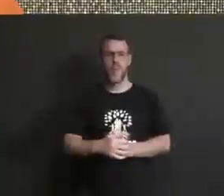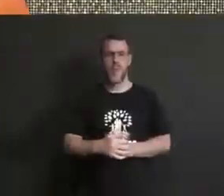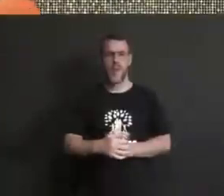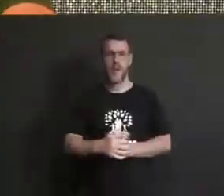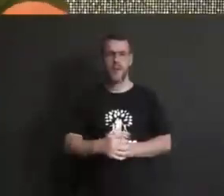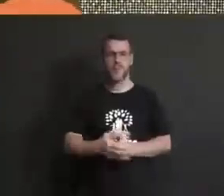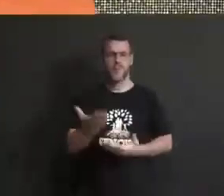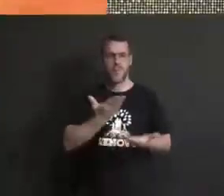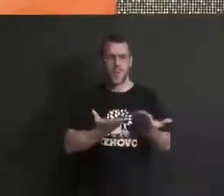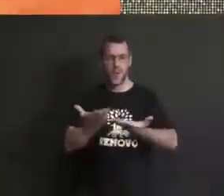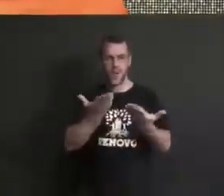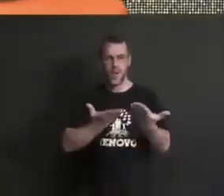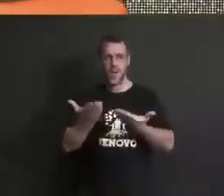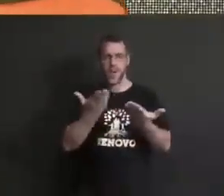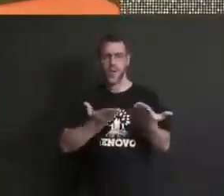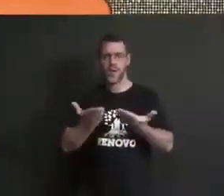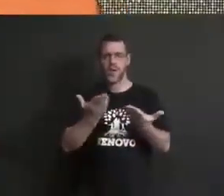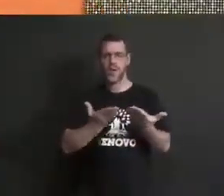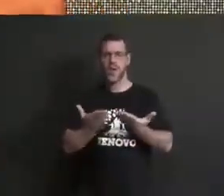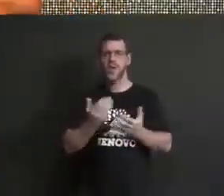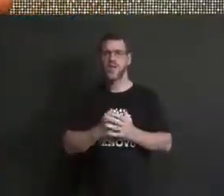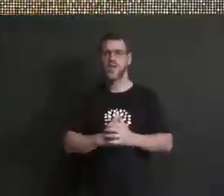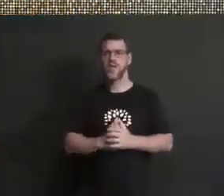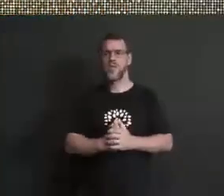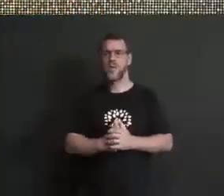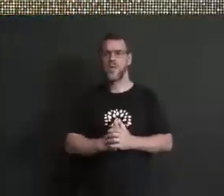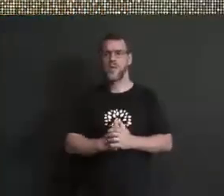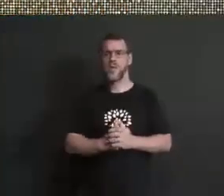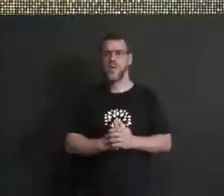Para servir. Para servir.